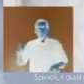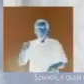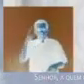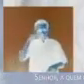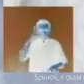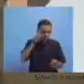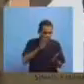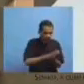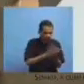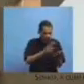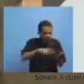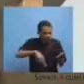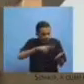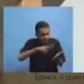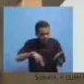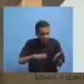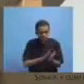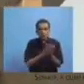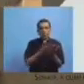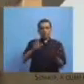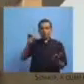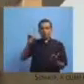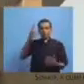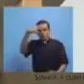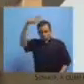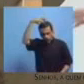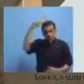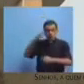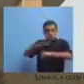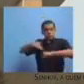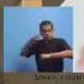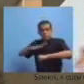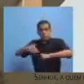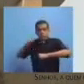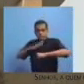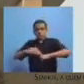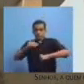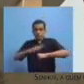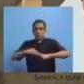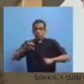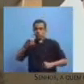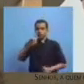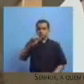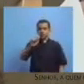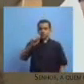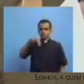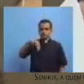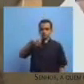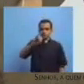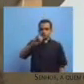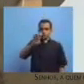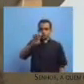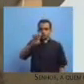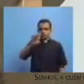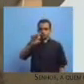falou: quero que vocês descubram o sonho que eu tive e interprete o sonho para ele a mim. Aí eles, muito